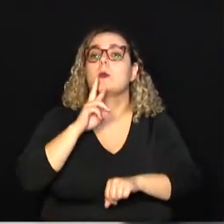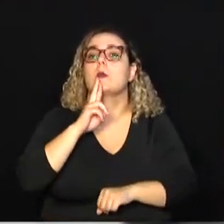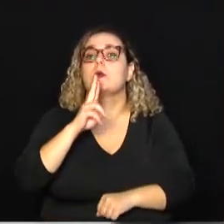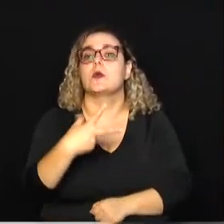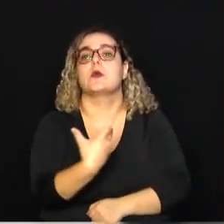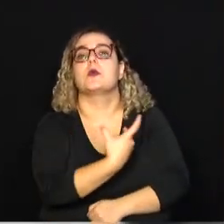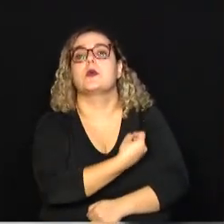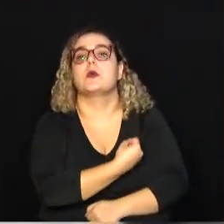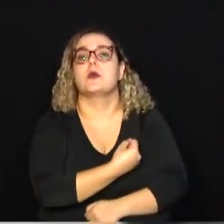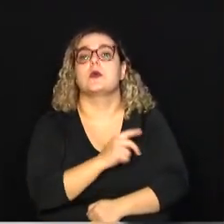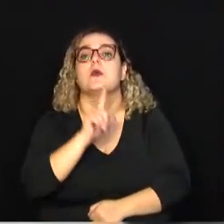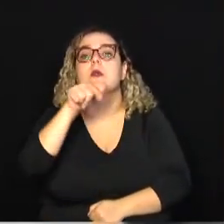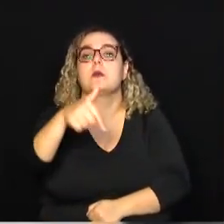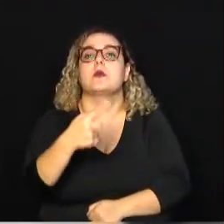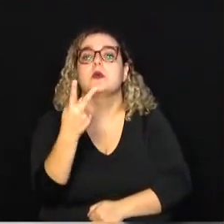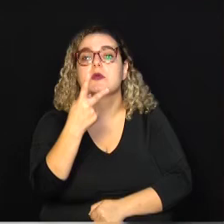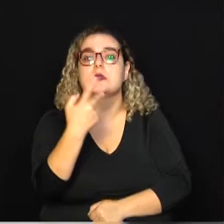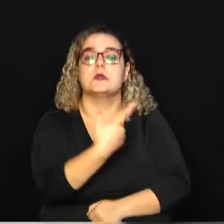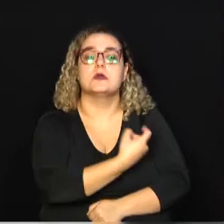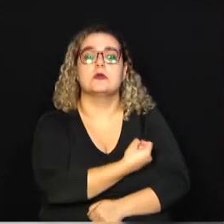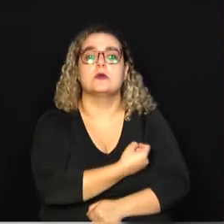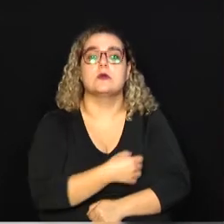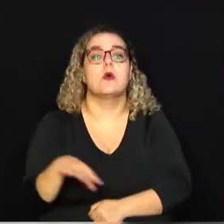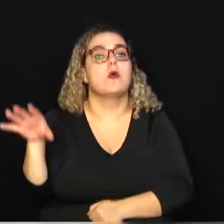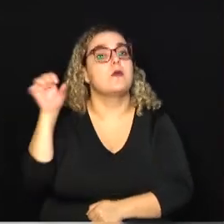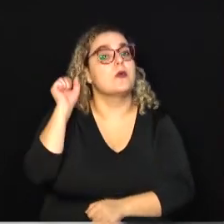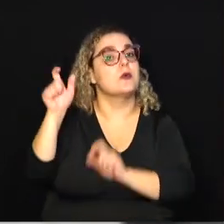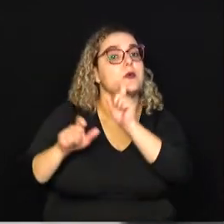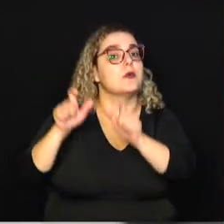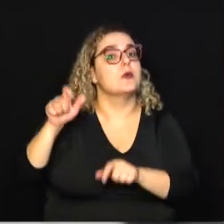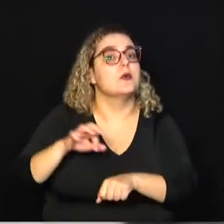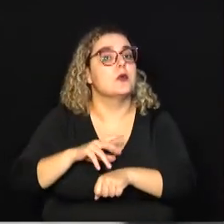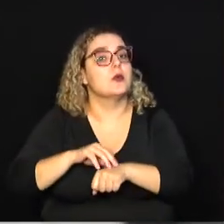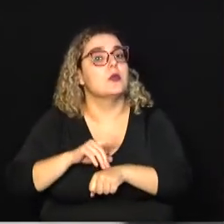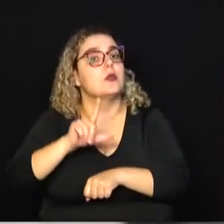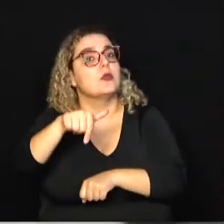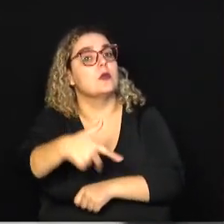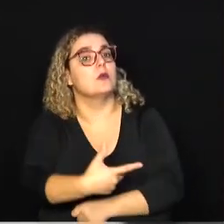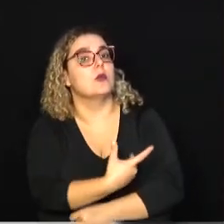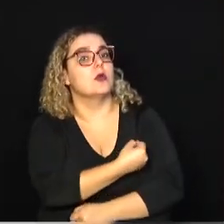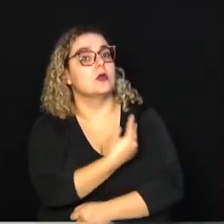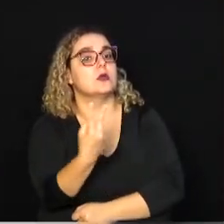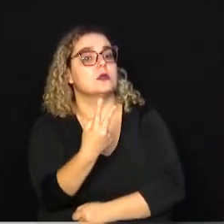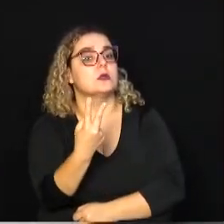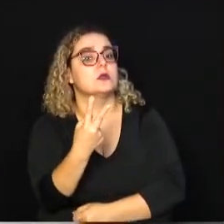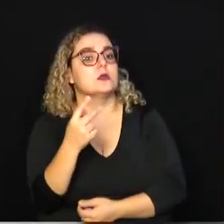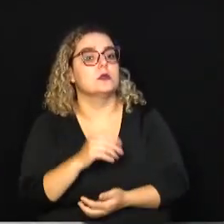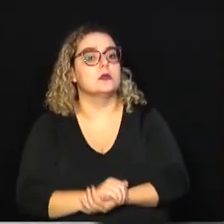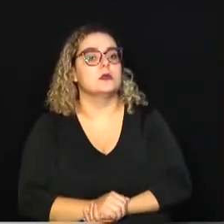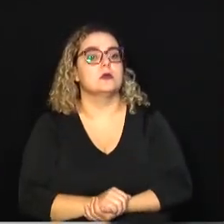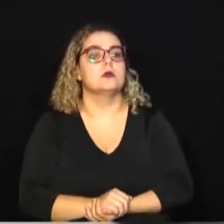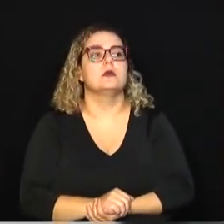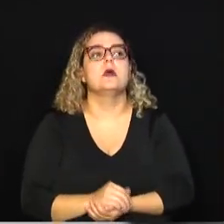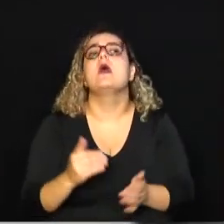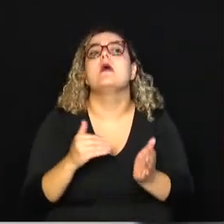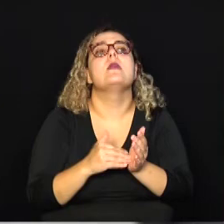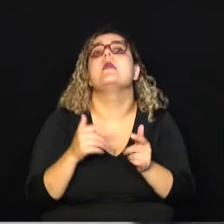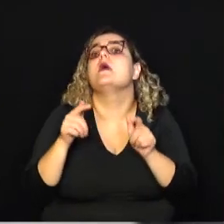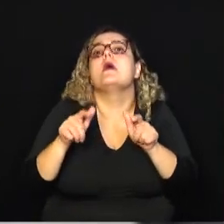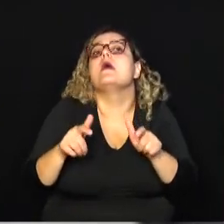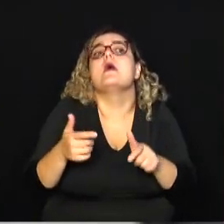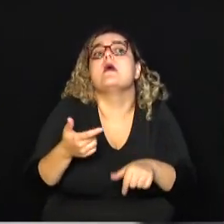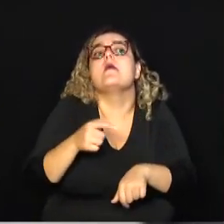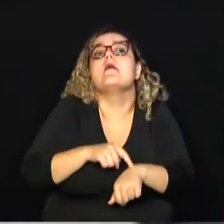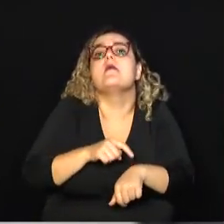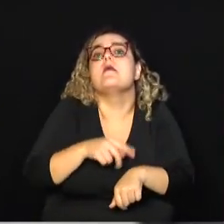após a segunda dose. Estou ouvindo pessoas dizendo que adoeceram após a segunda dose. Até onde isso é verdadeiro? Aí